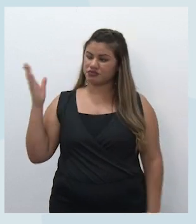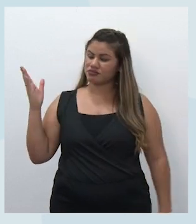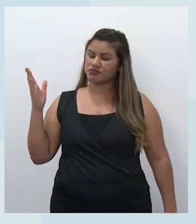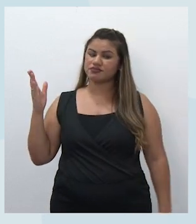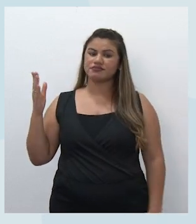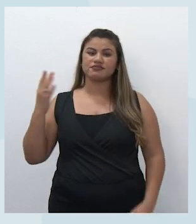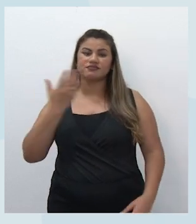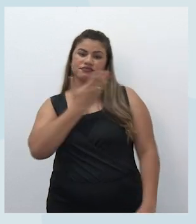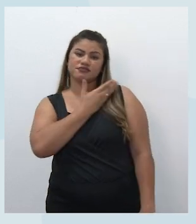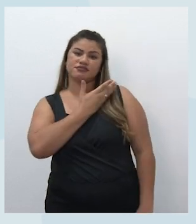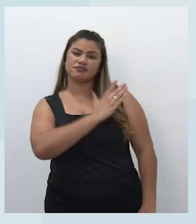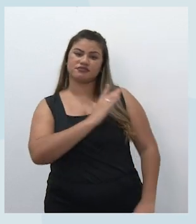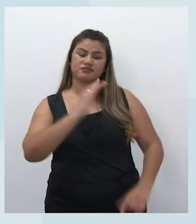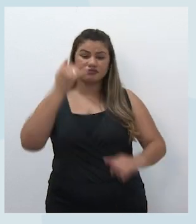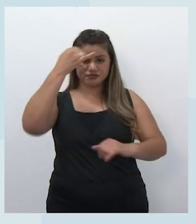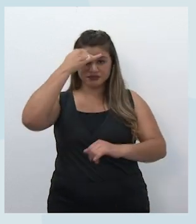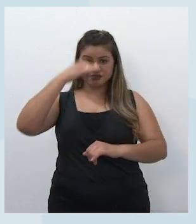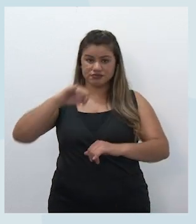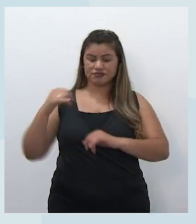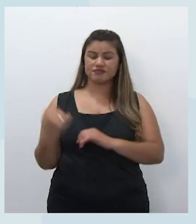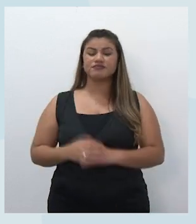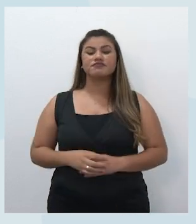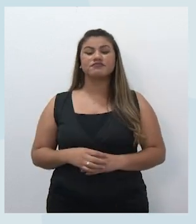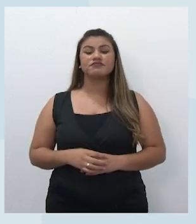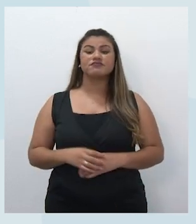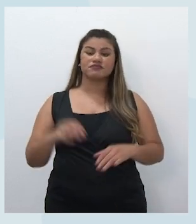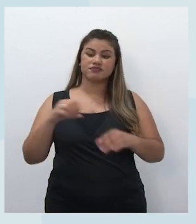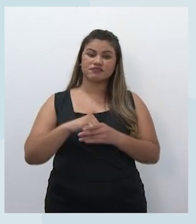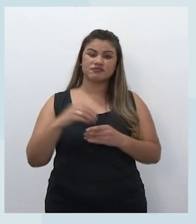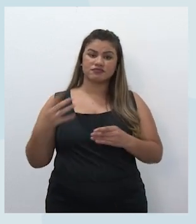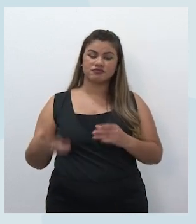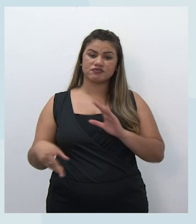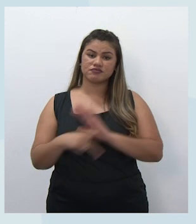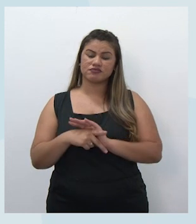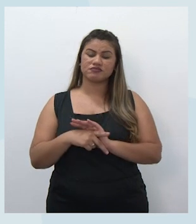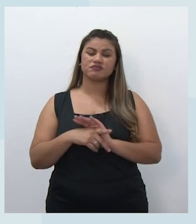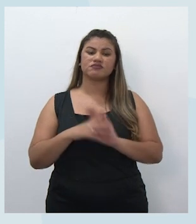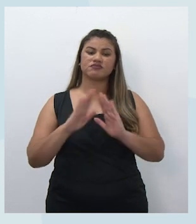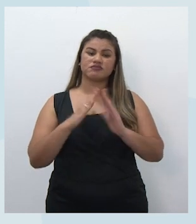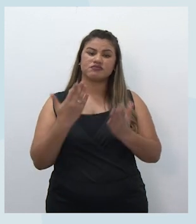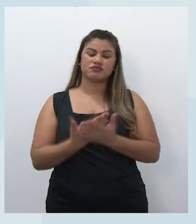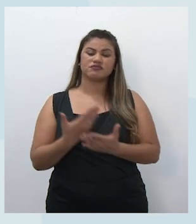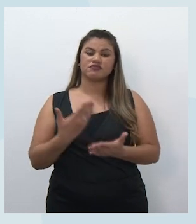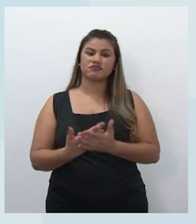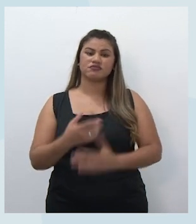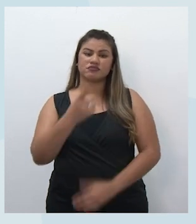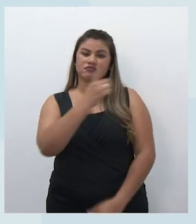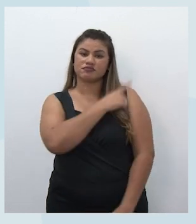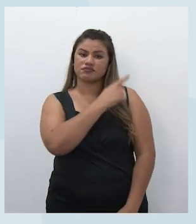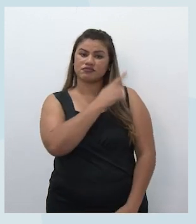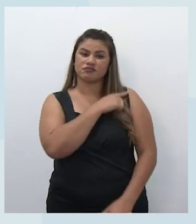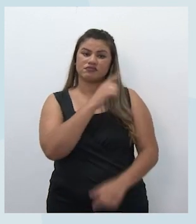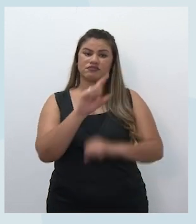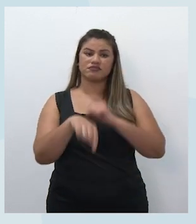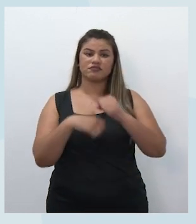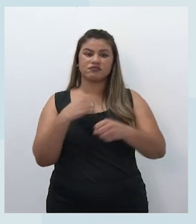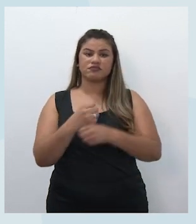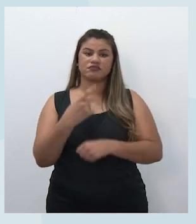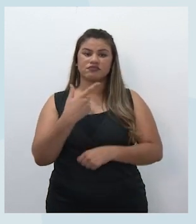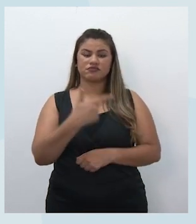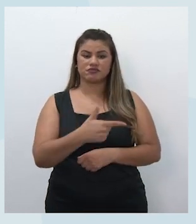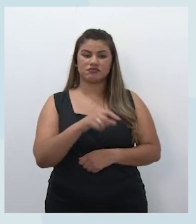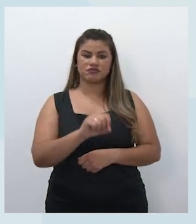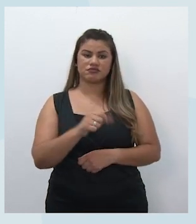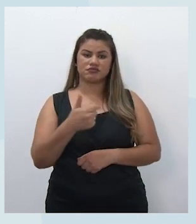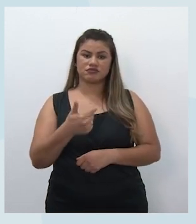e temos essa questão norteadora. Então, o material que vai chegar para as escolas, para a primeira série, né, do ano que vem, já começa trabalhando com esse